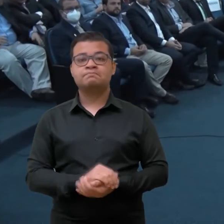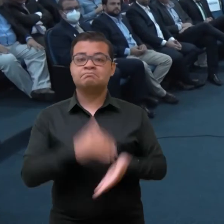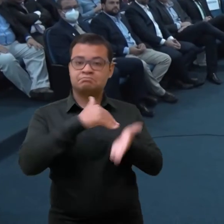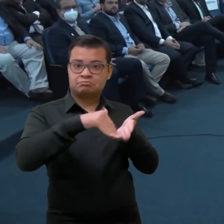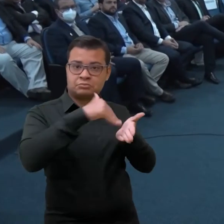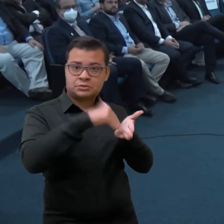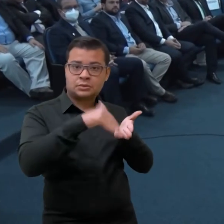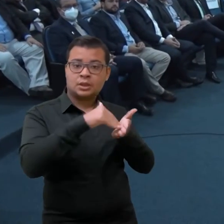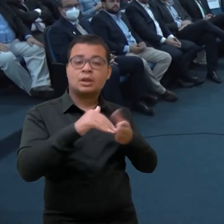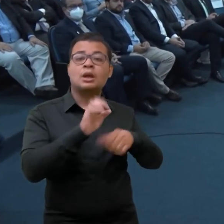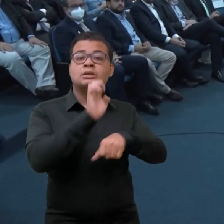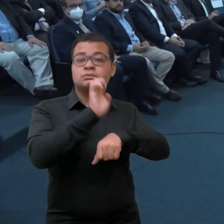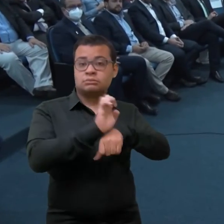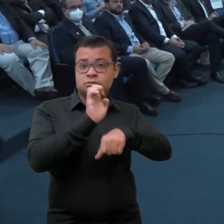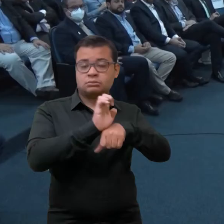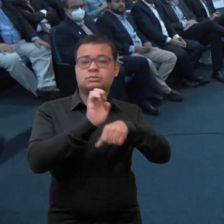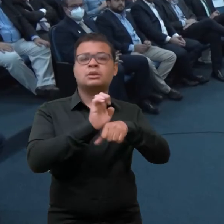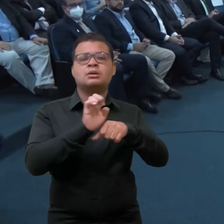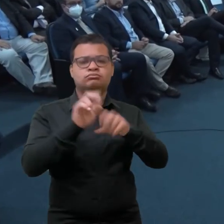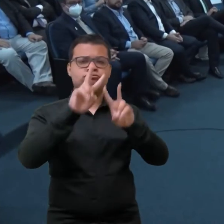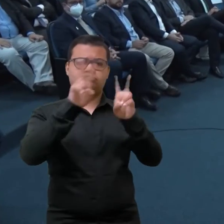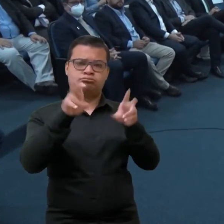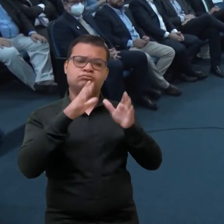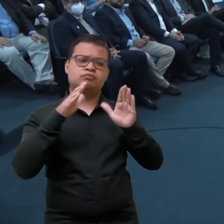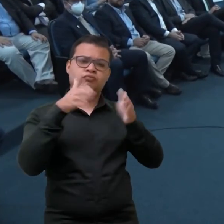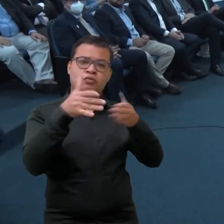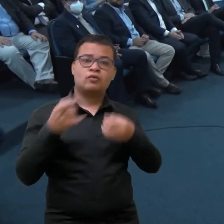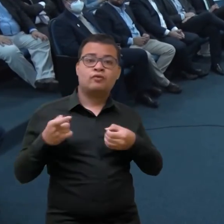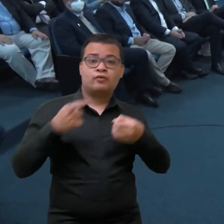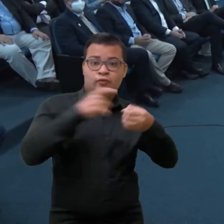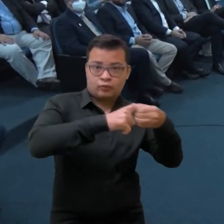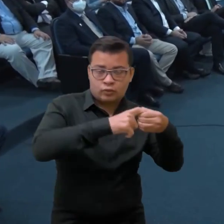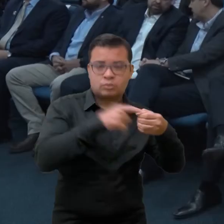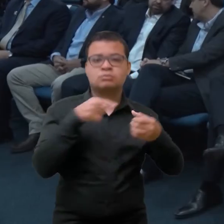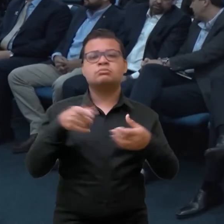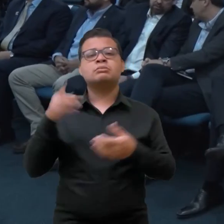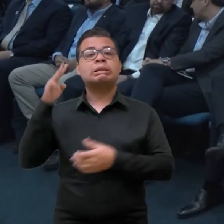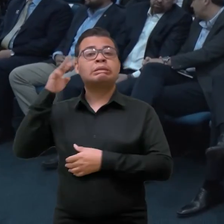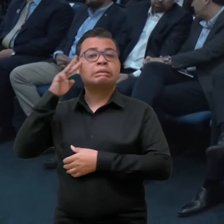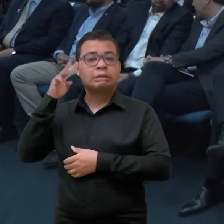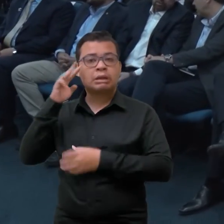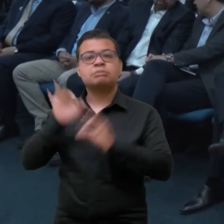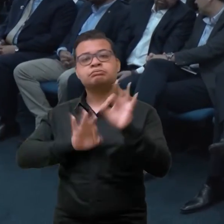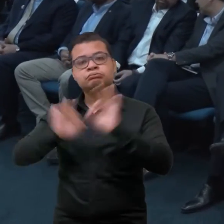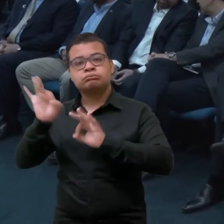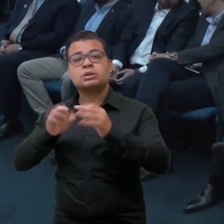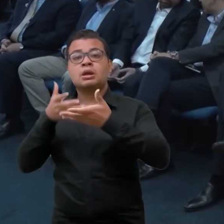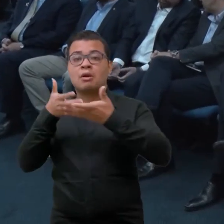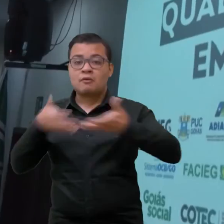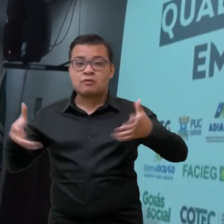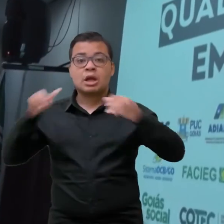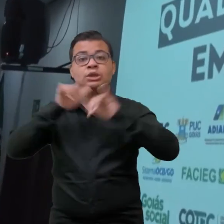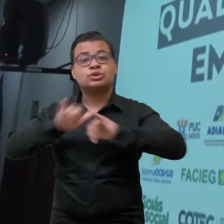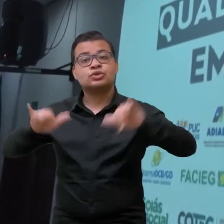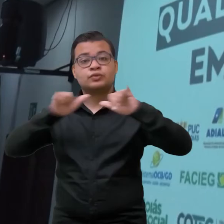A Secretaria Estadual da Retomada realizou nesta terça-feira um evento para divulgar a